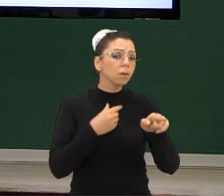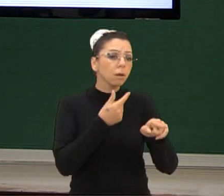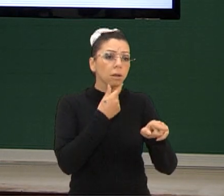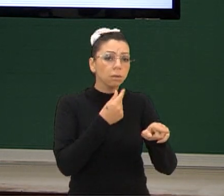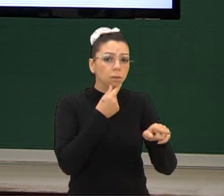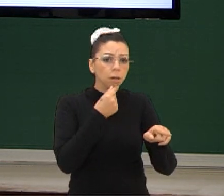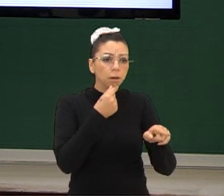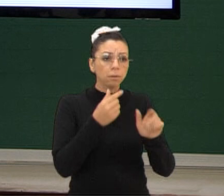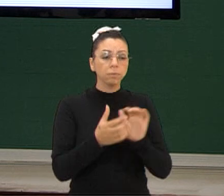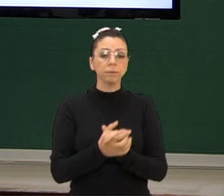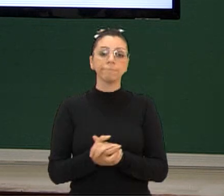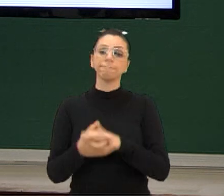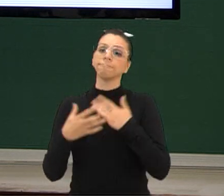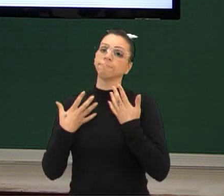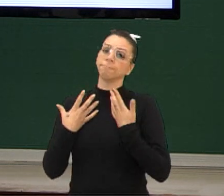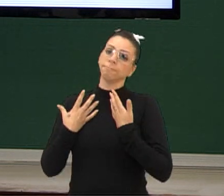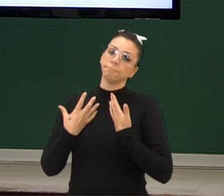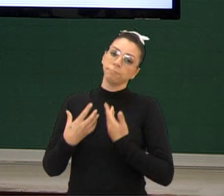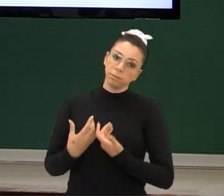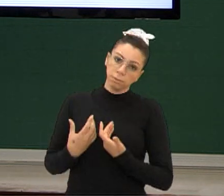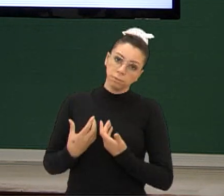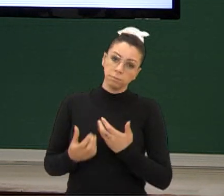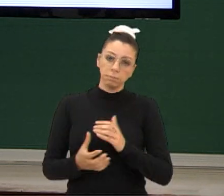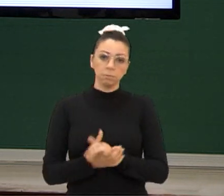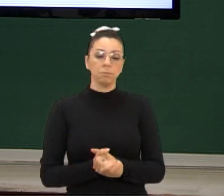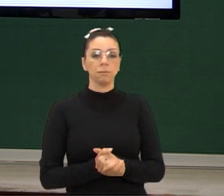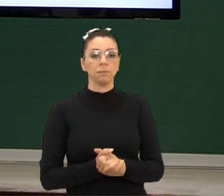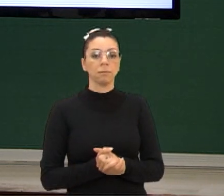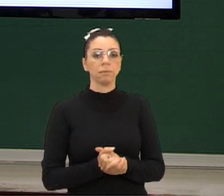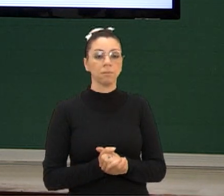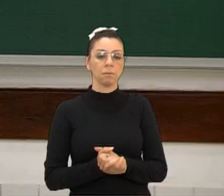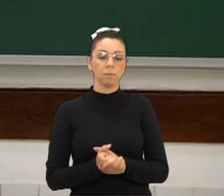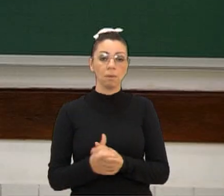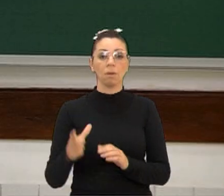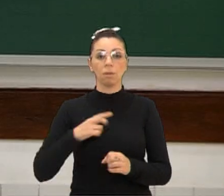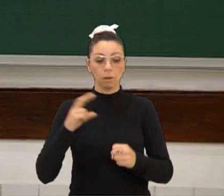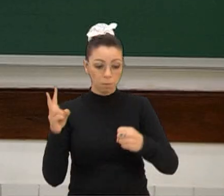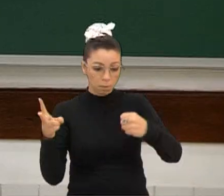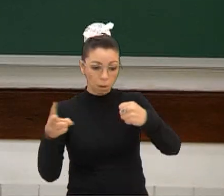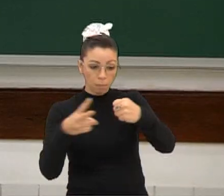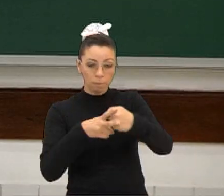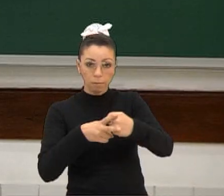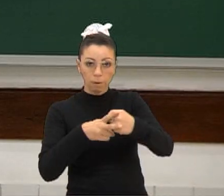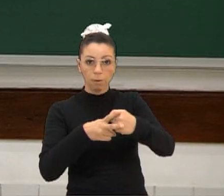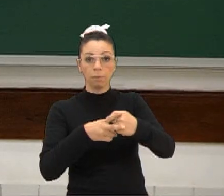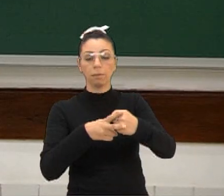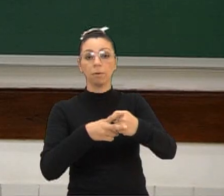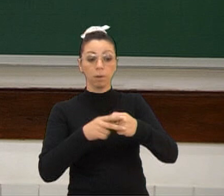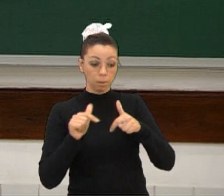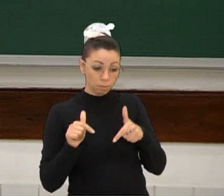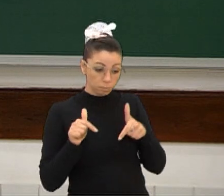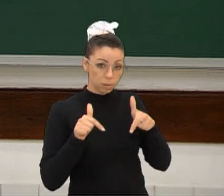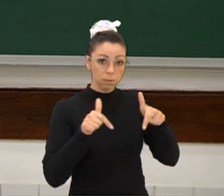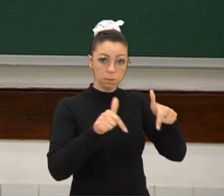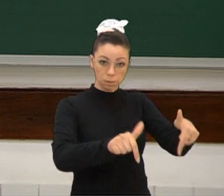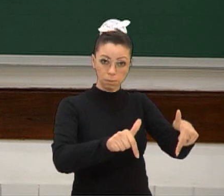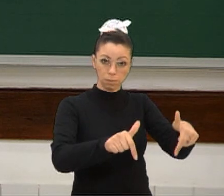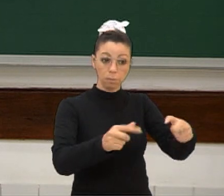Ele está cansado, ok? Então eu tenho um verbo que indica uma ação,